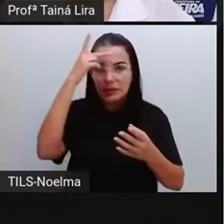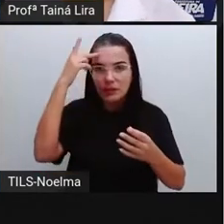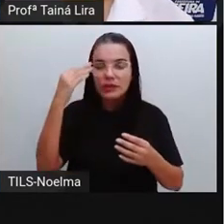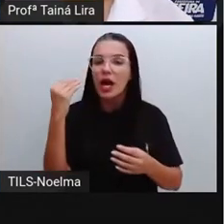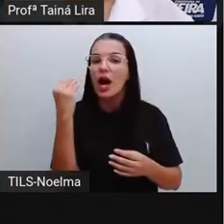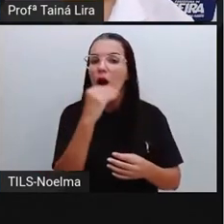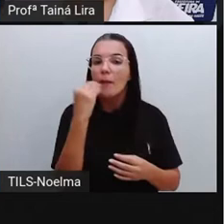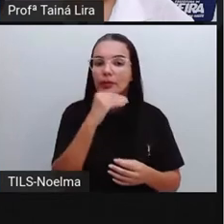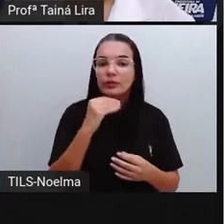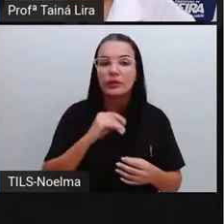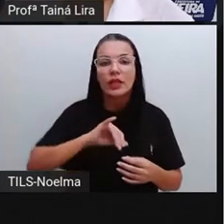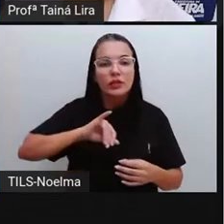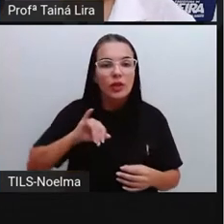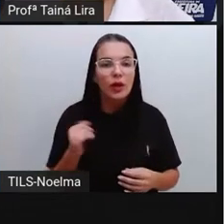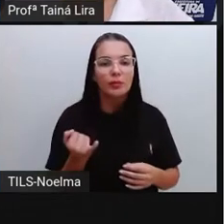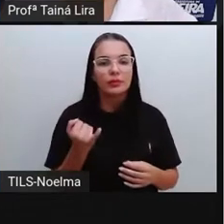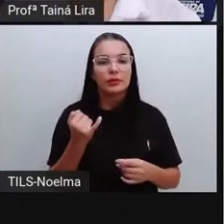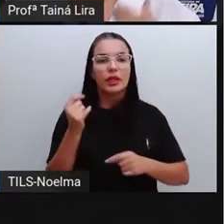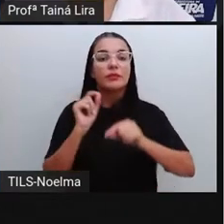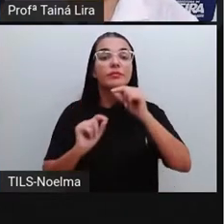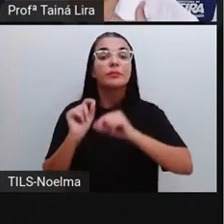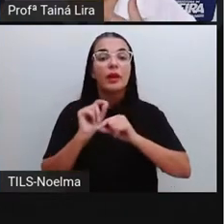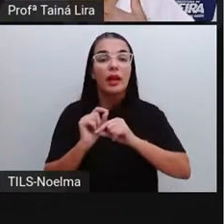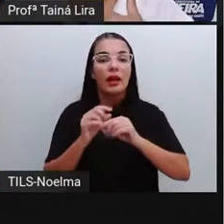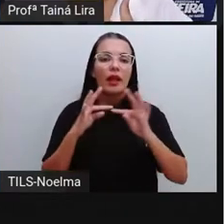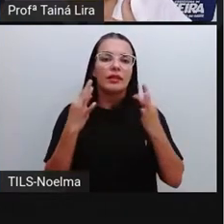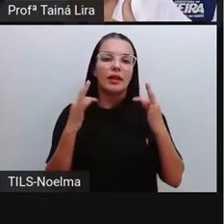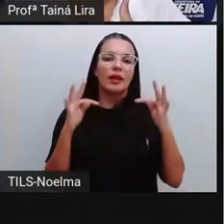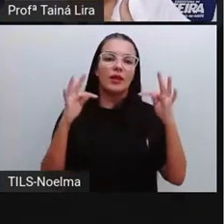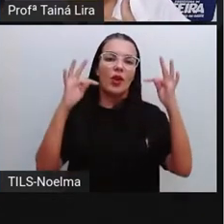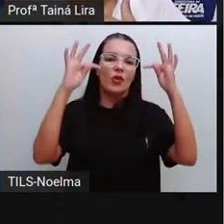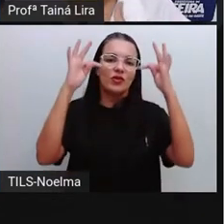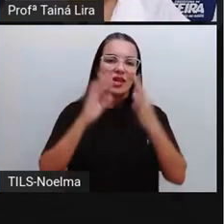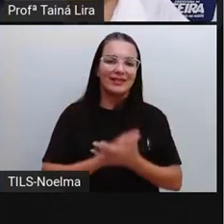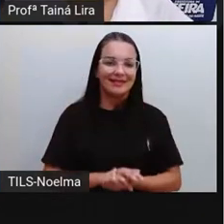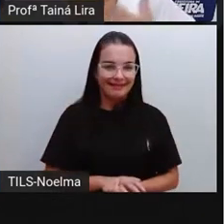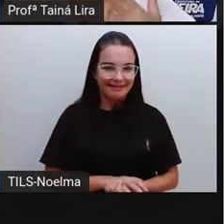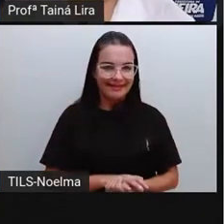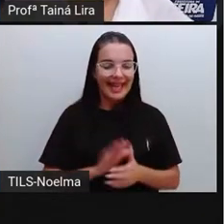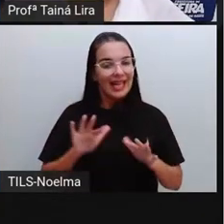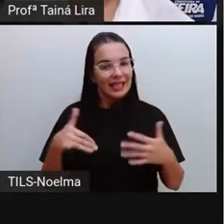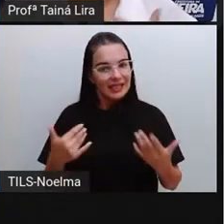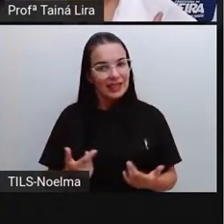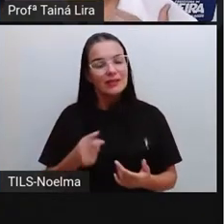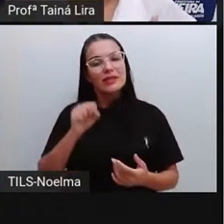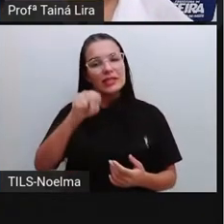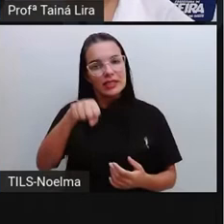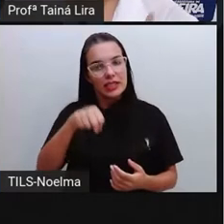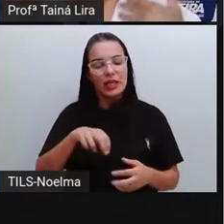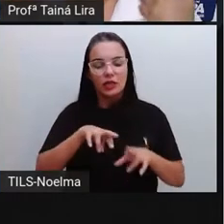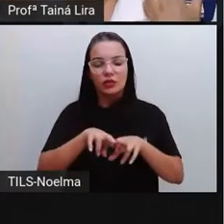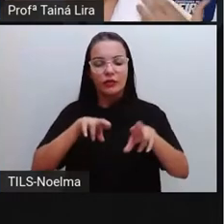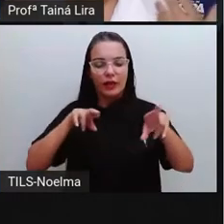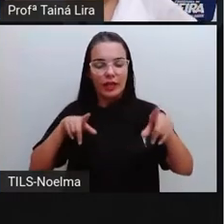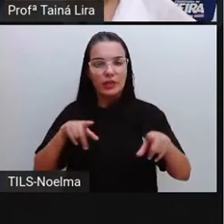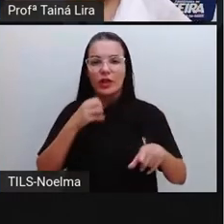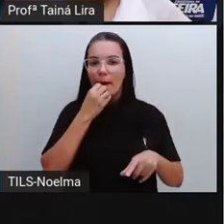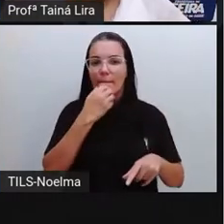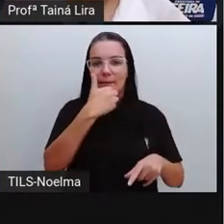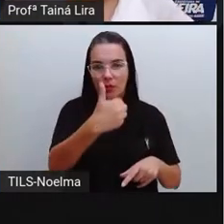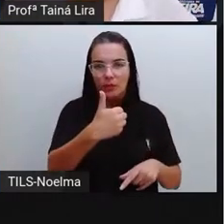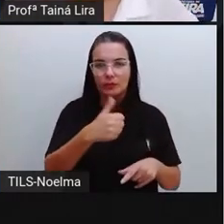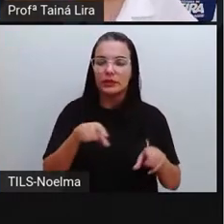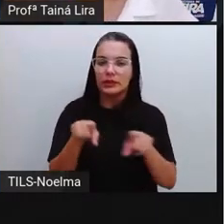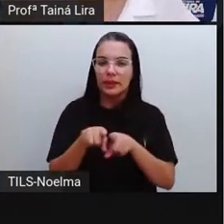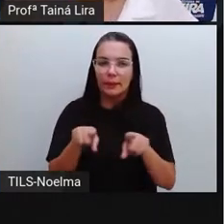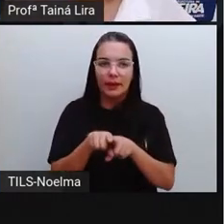ser que ele tivesse uma outra ideia, né? Mas é justamente através das nossas diferenças que nós somos